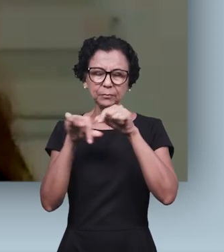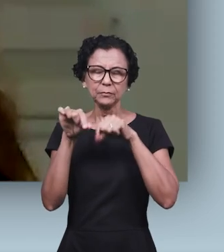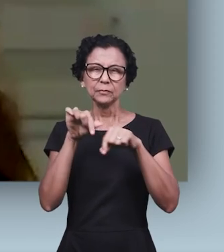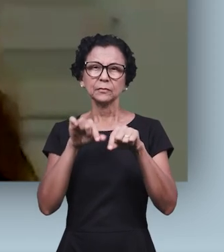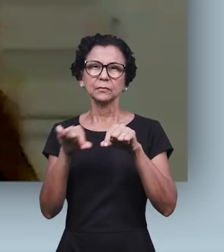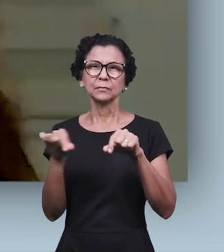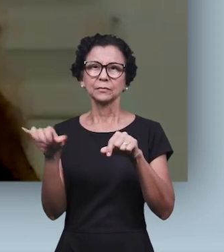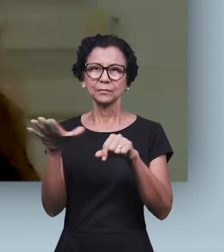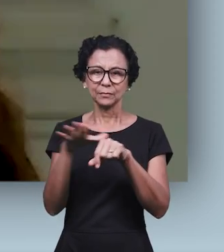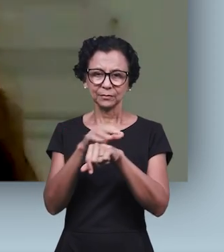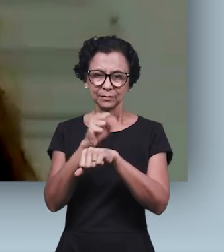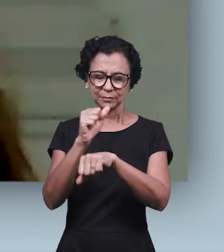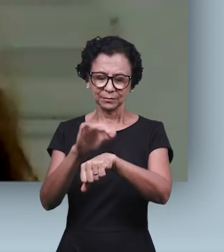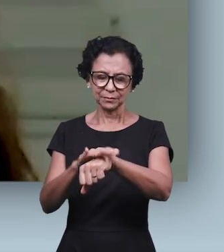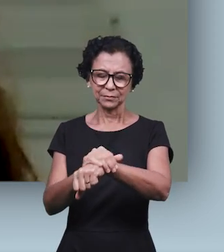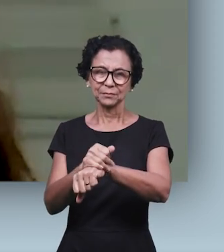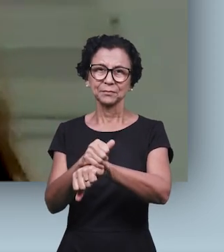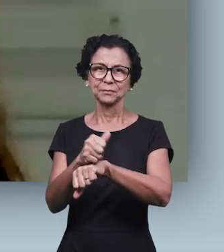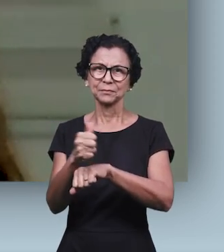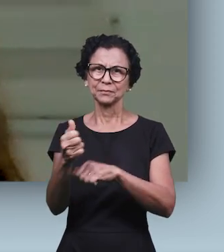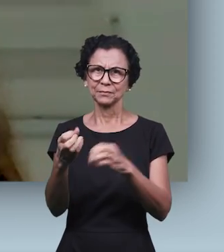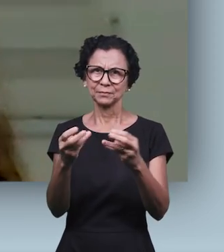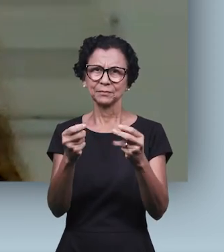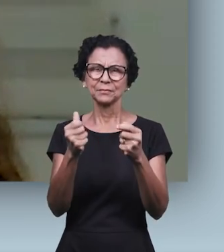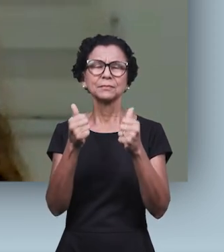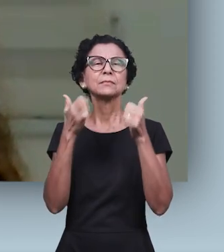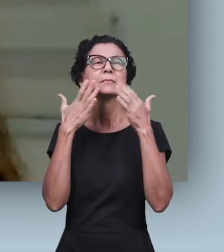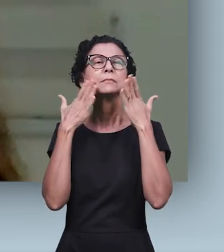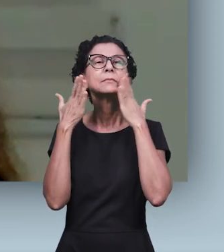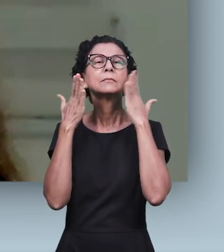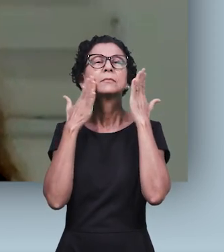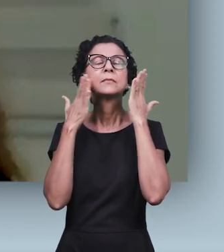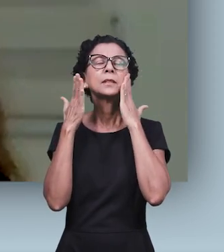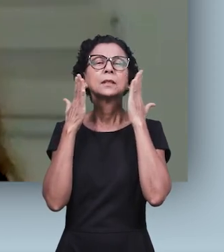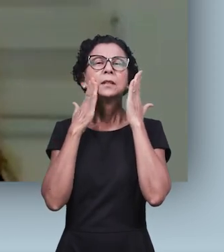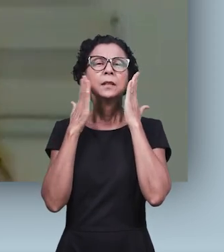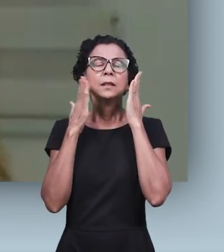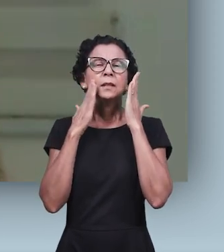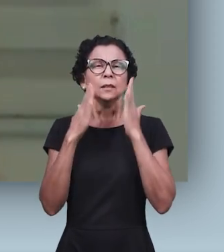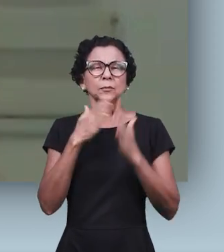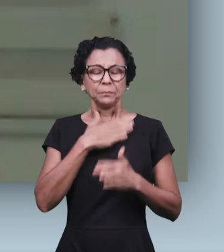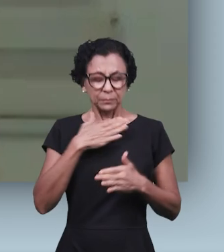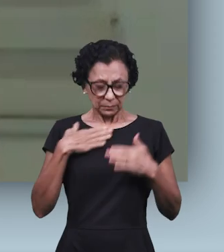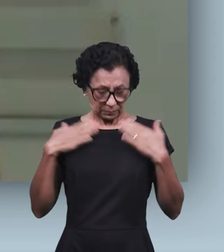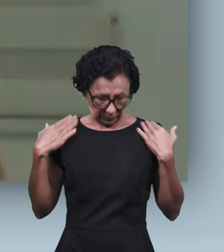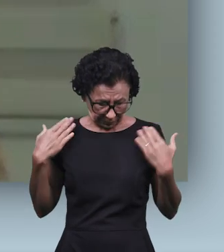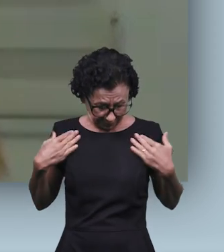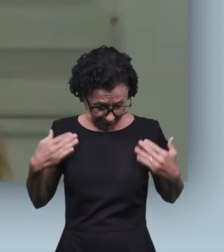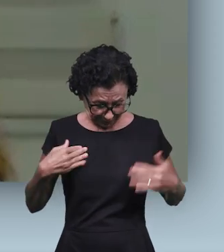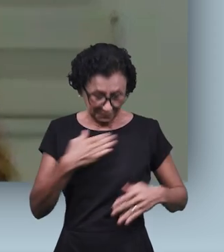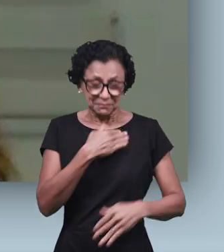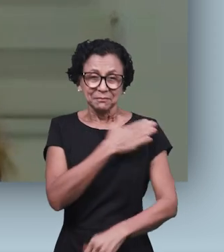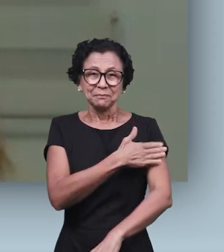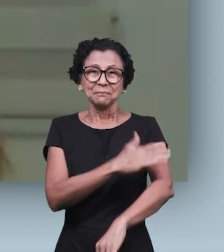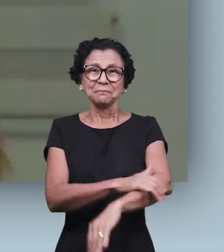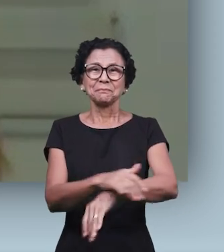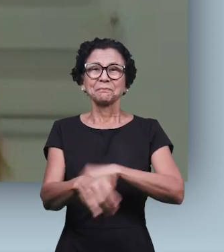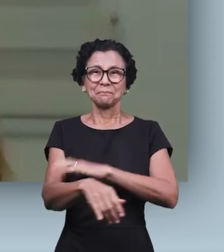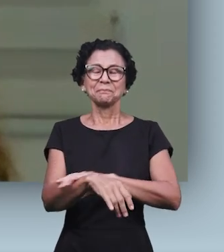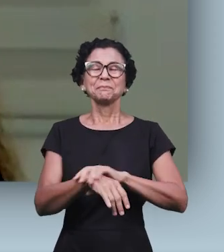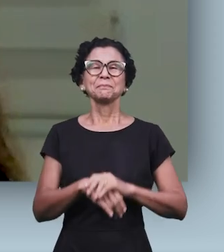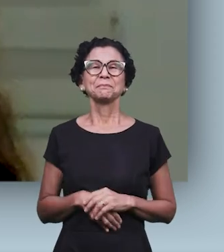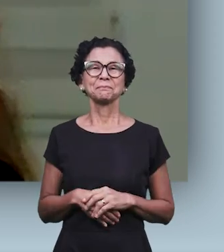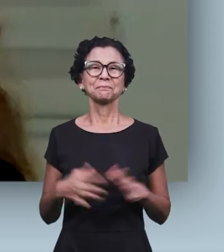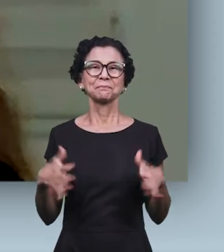a criança pode passar a mão, passar no corpo, às vezes até na bochecha, se ela não tiver esse desconforto sensorial, porque é